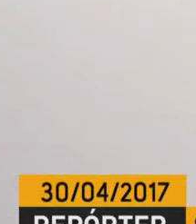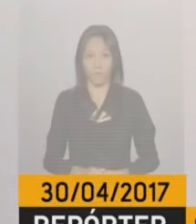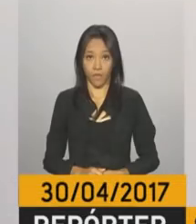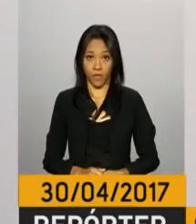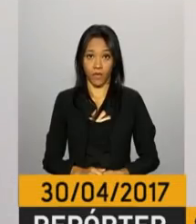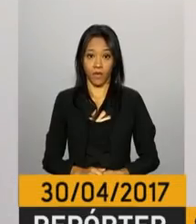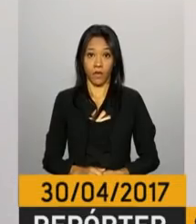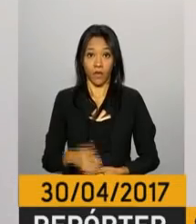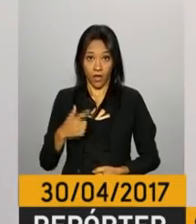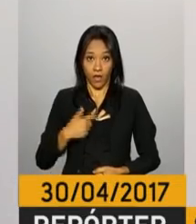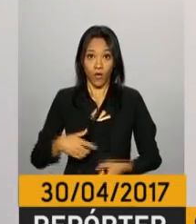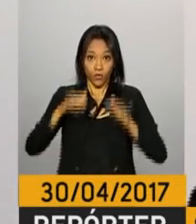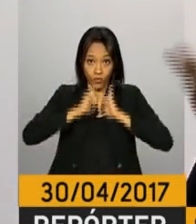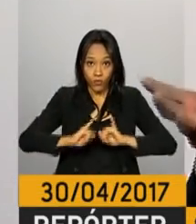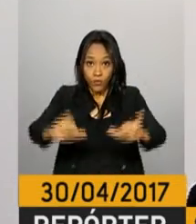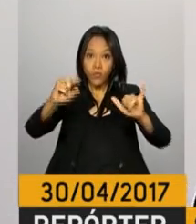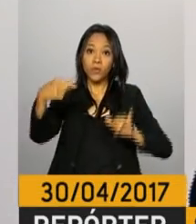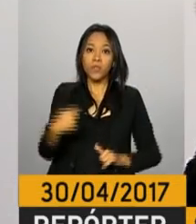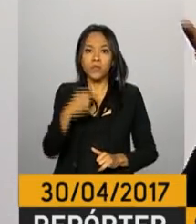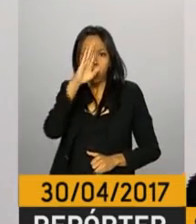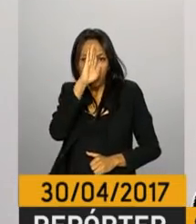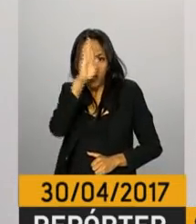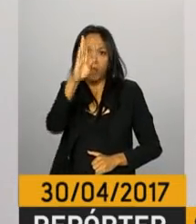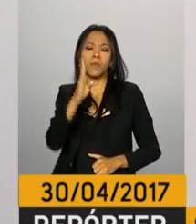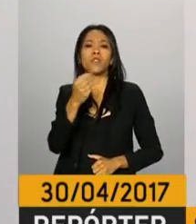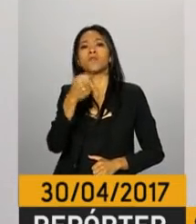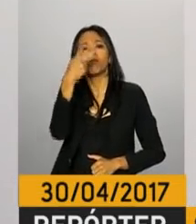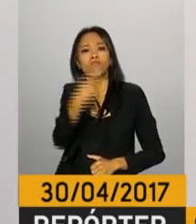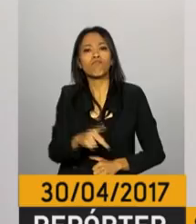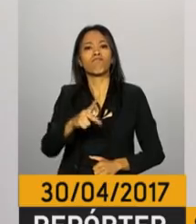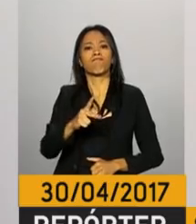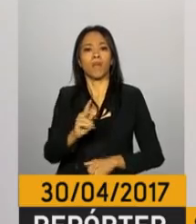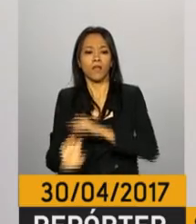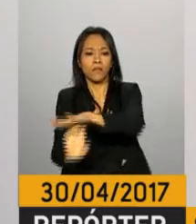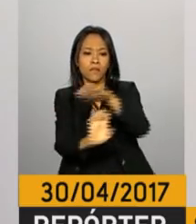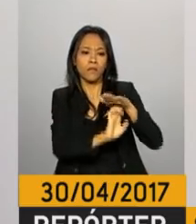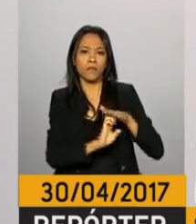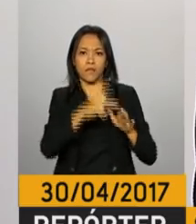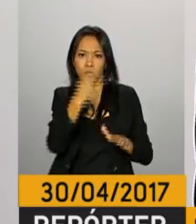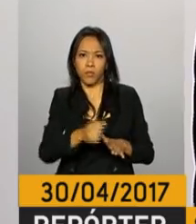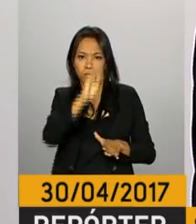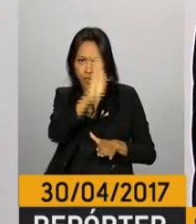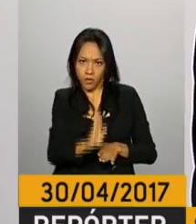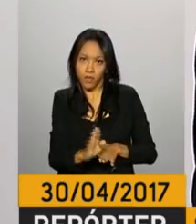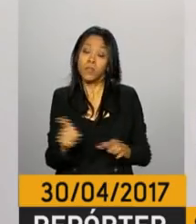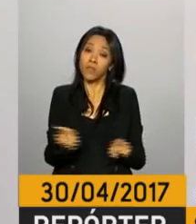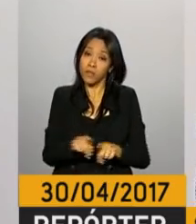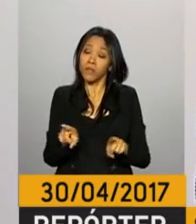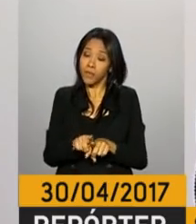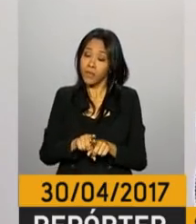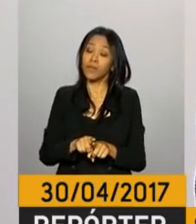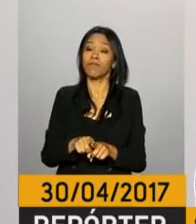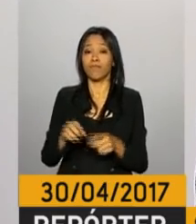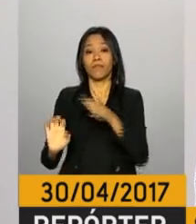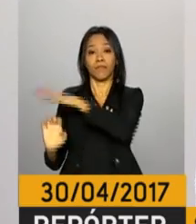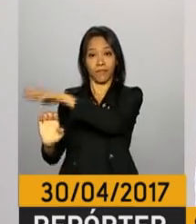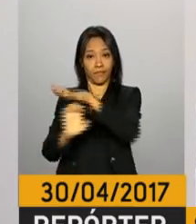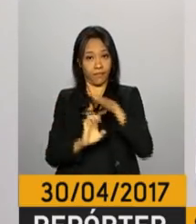essa mensagem especialmente para os investimentos brasileiros, os investidores brasileiros, e naturalmente os